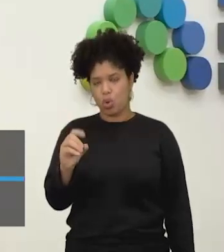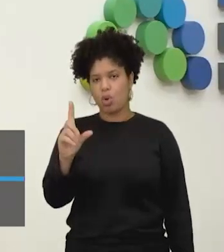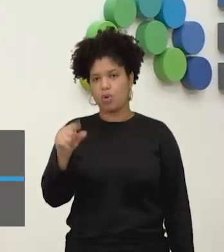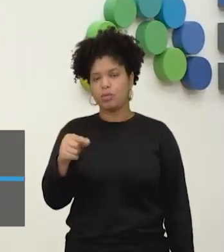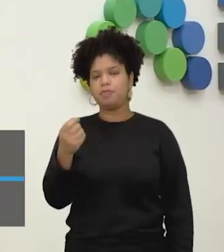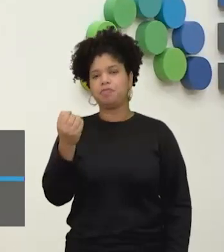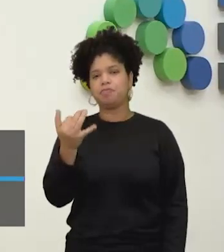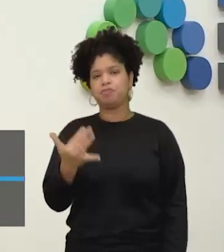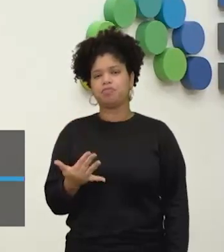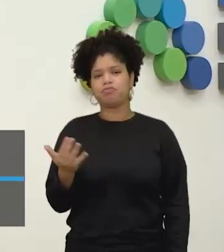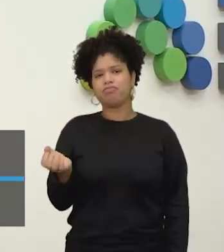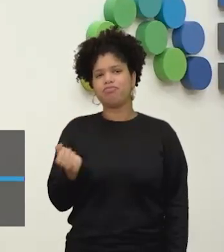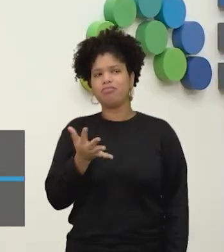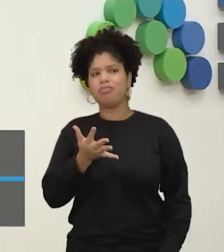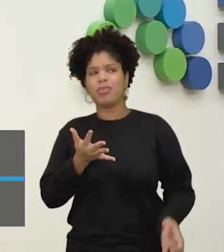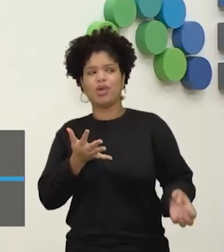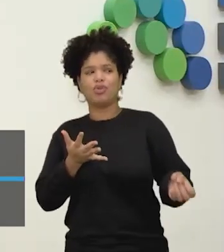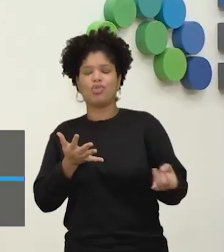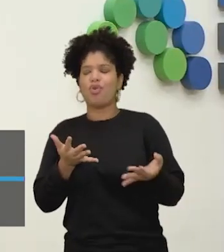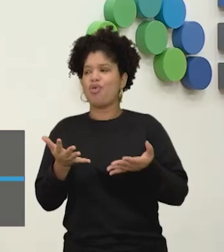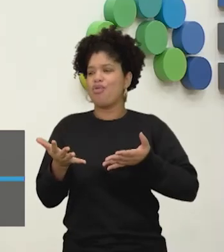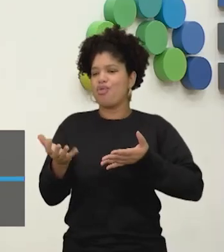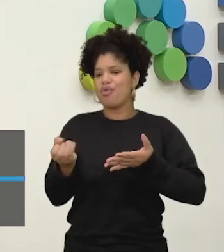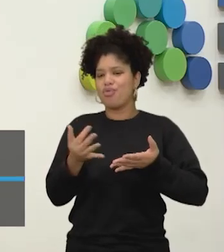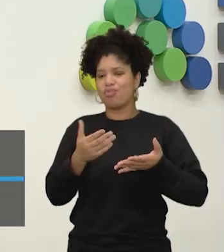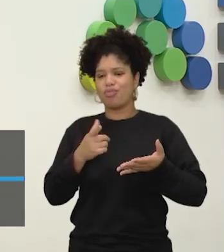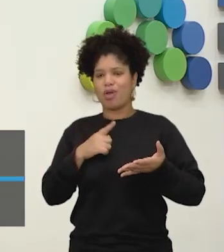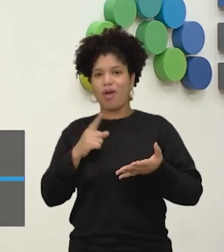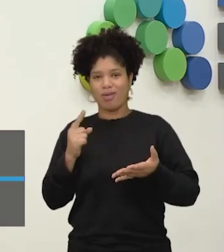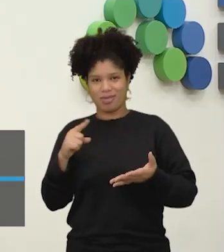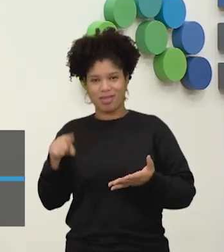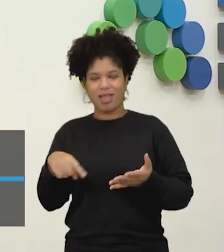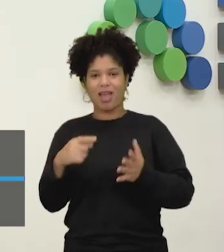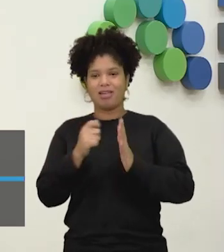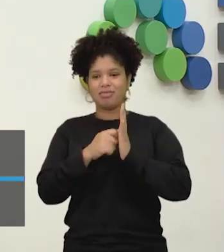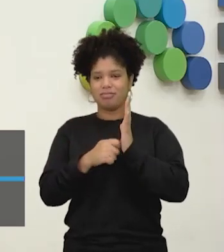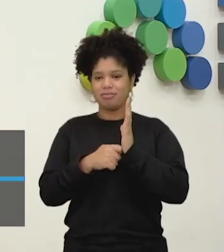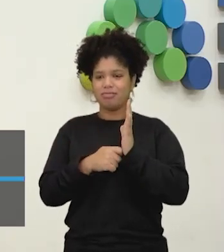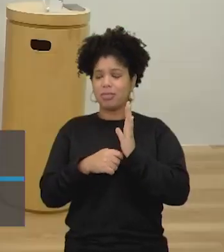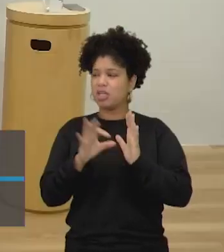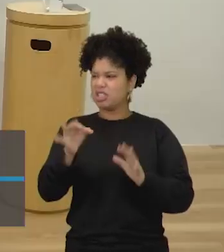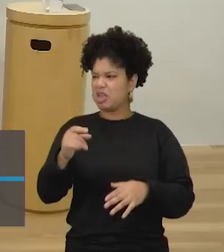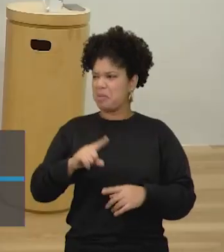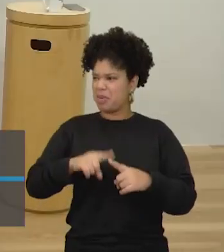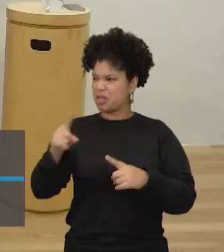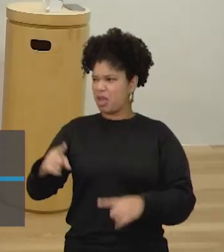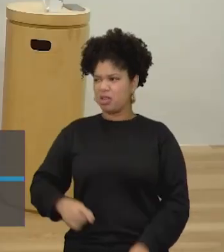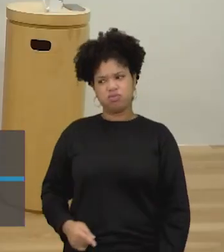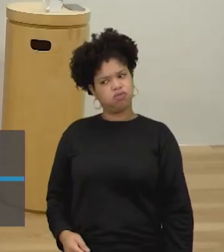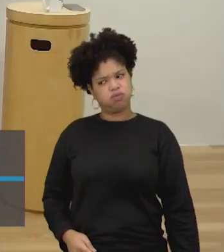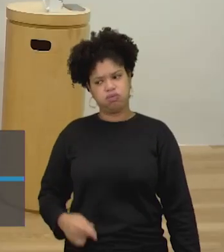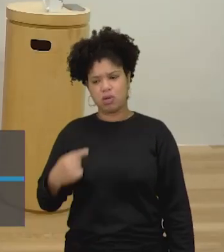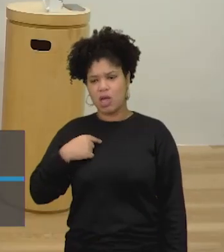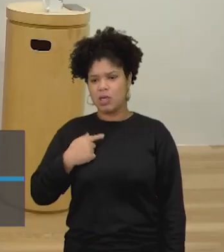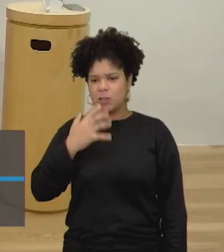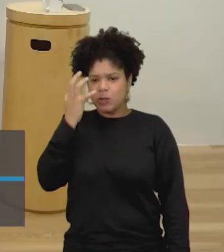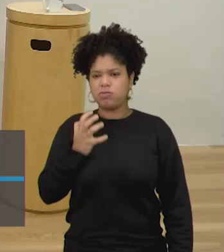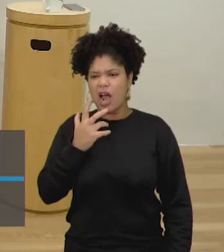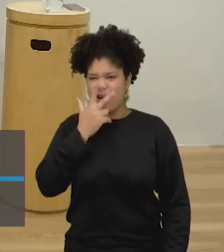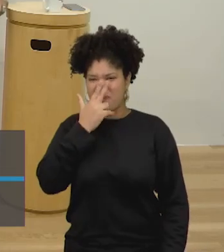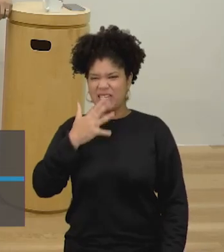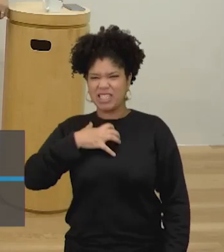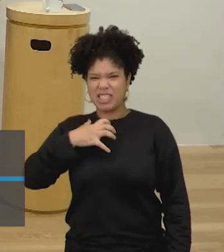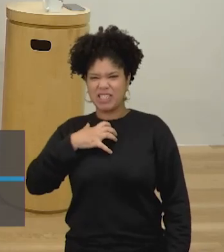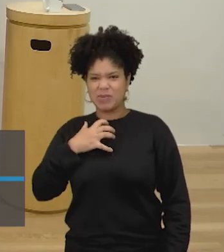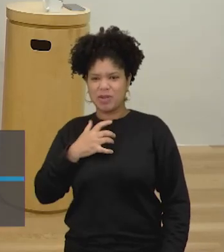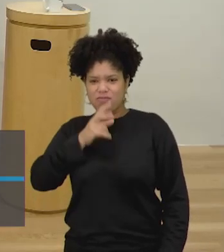prenuncia algo de novo, um frescor, né? E de forma agressiva, vamos usar a palavra agressiva mesmo.